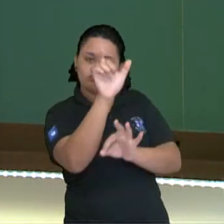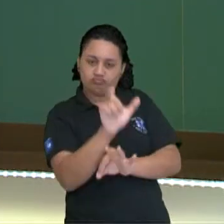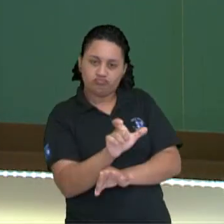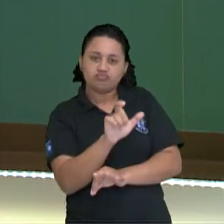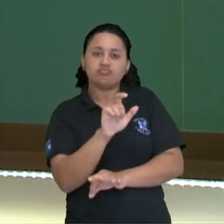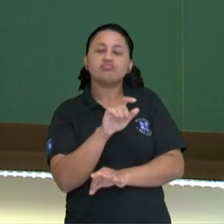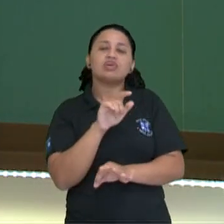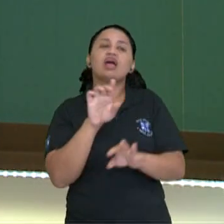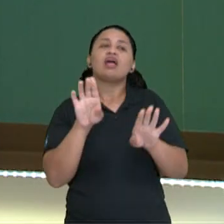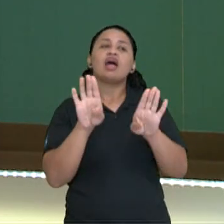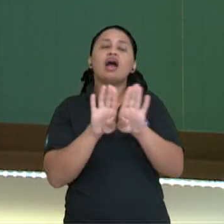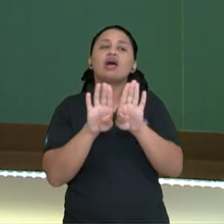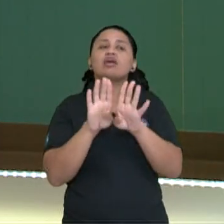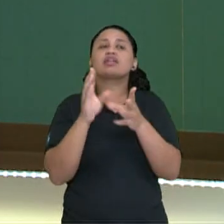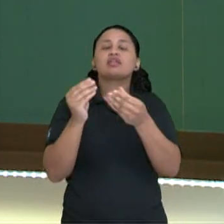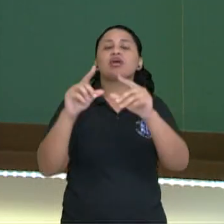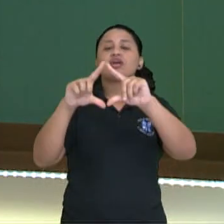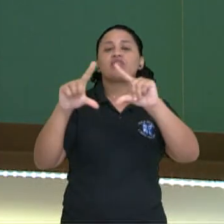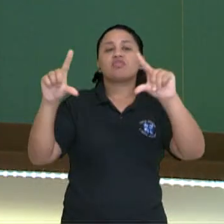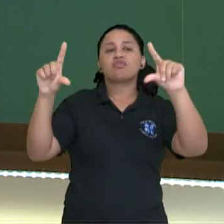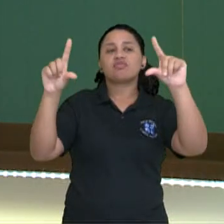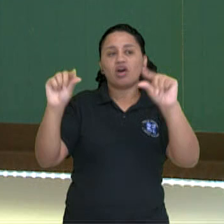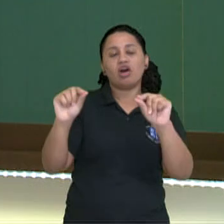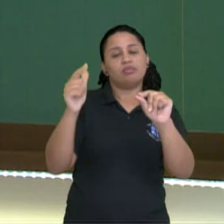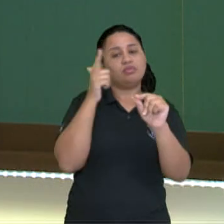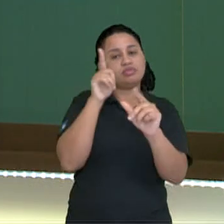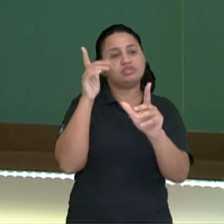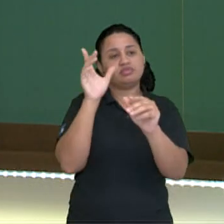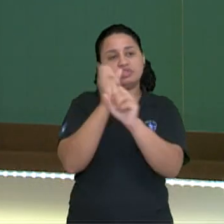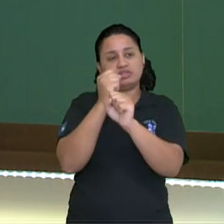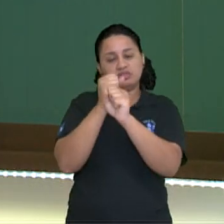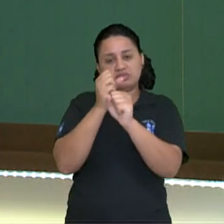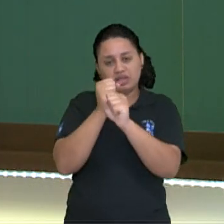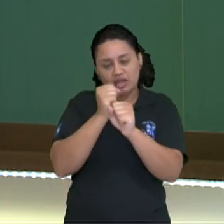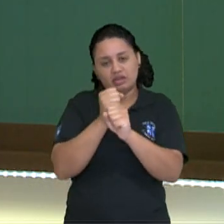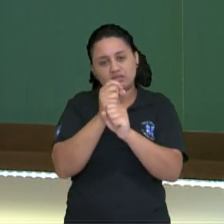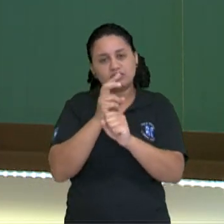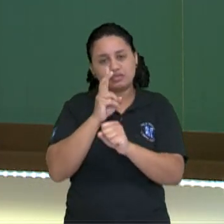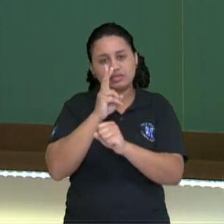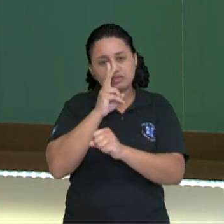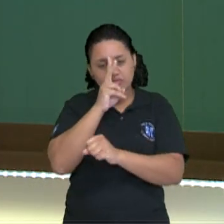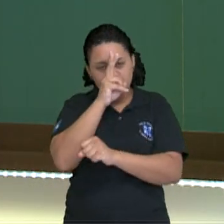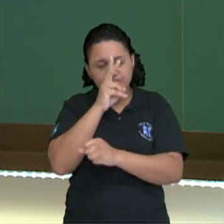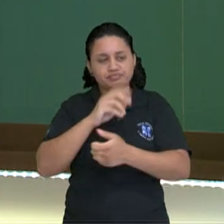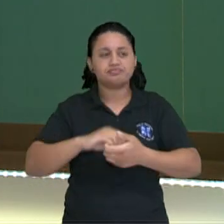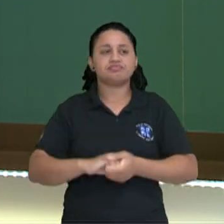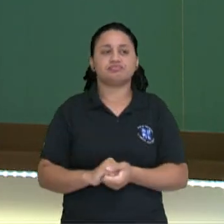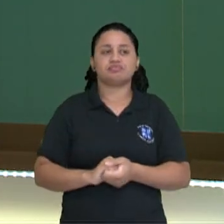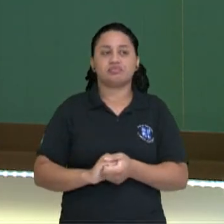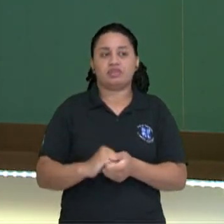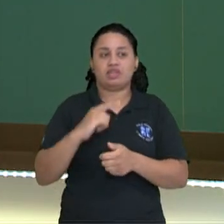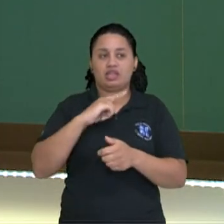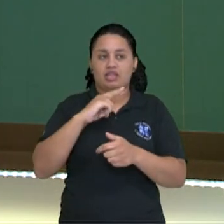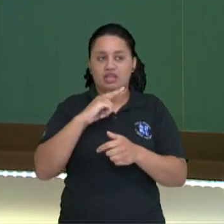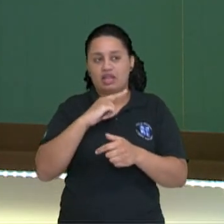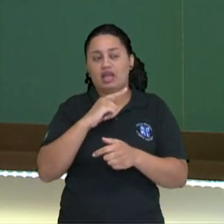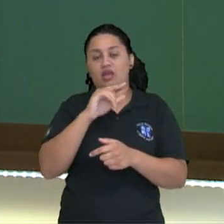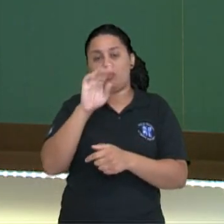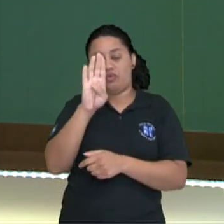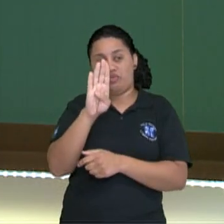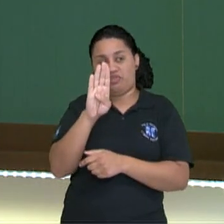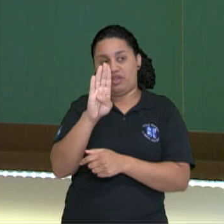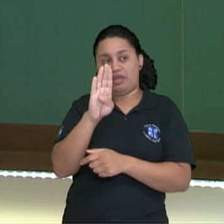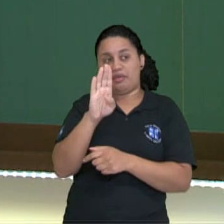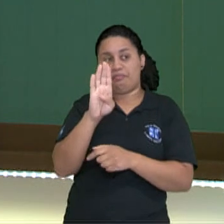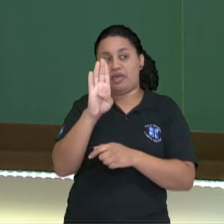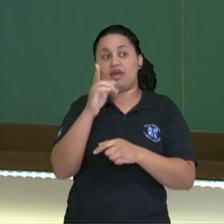vocês. E a fórmula para o cálculo dessa força, tá? Que é igual ao produto de B. O que